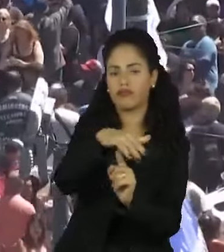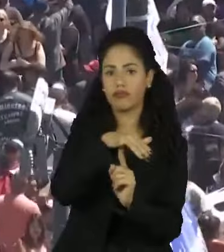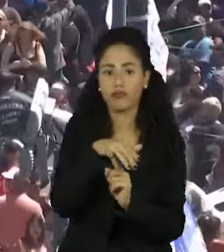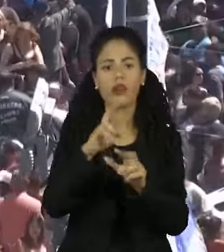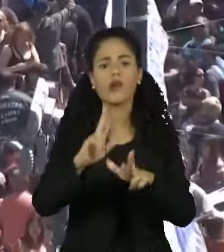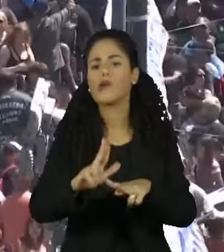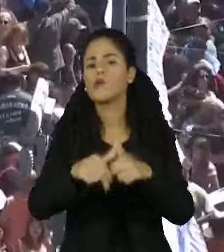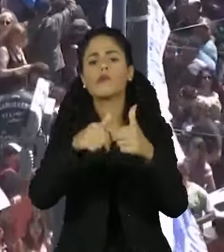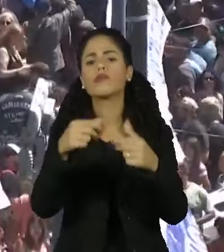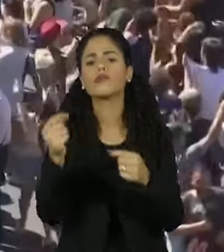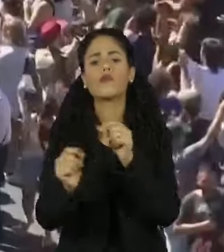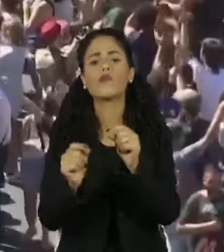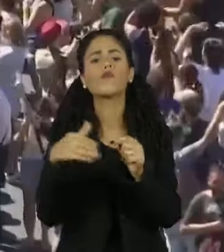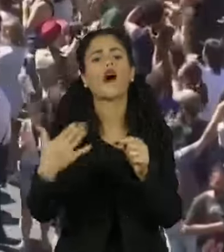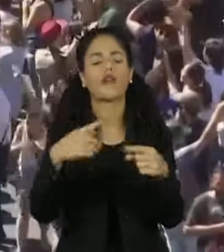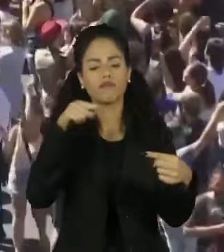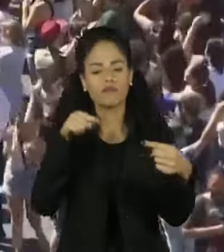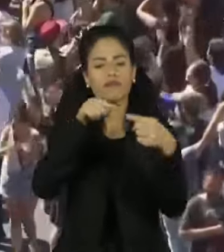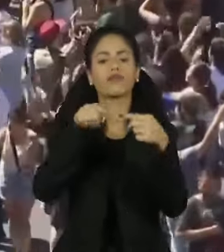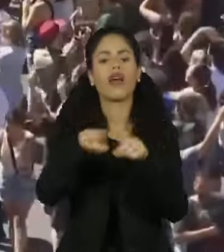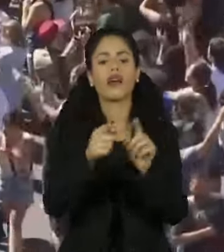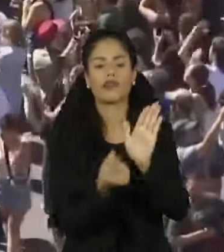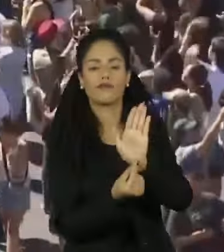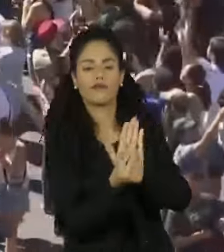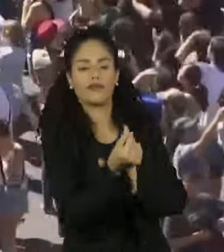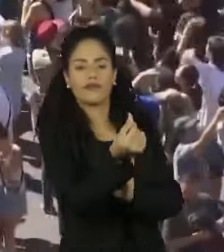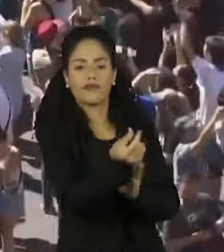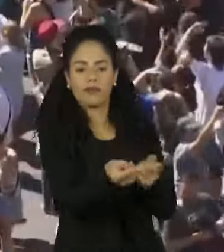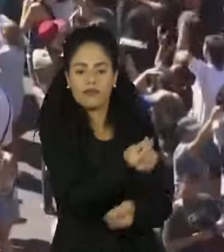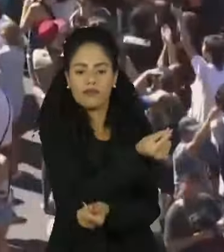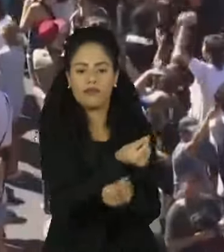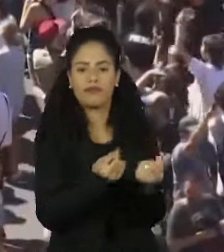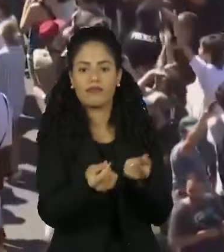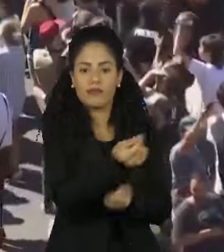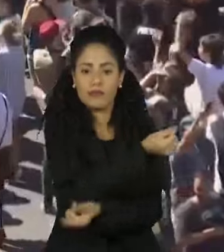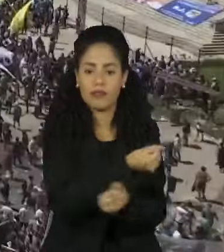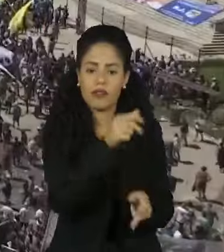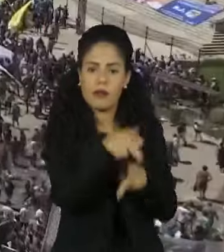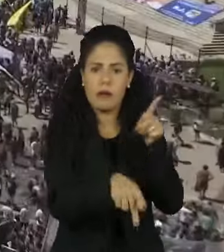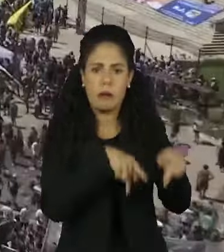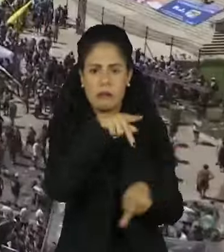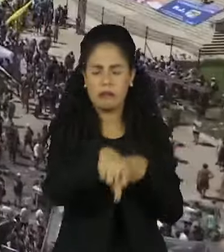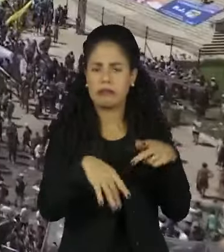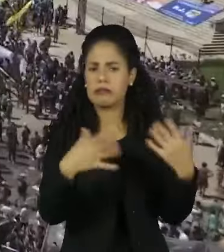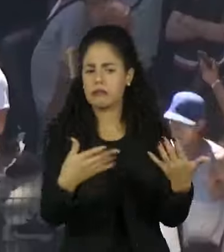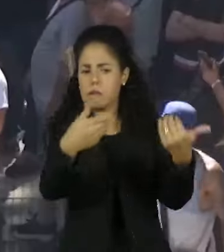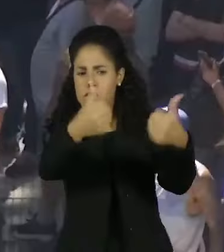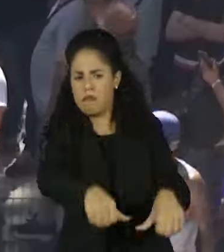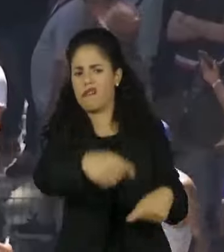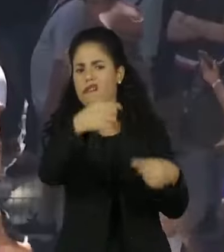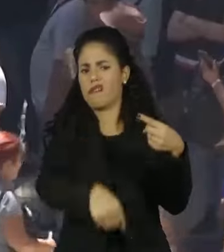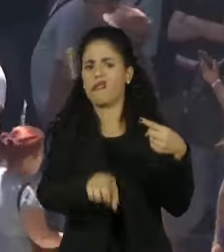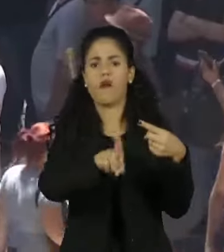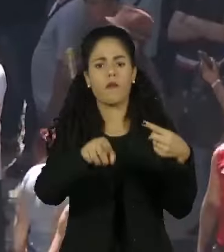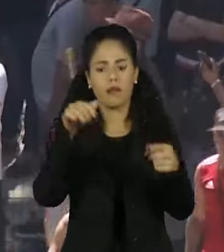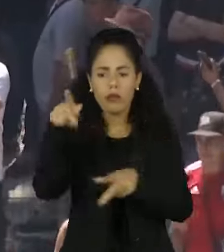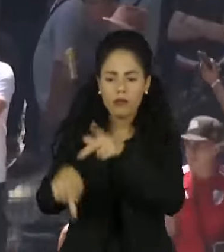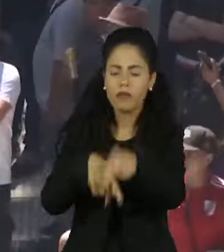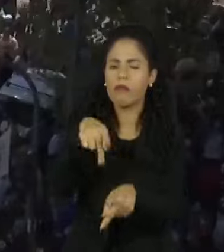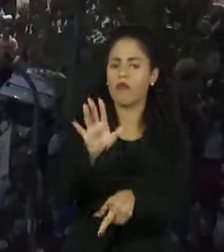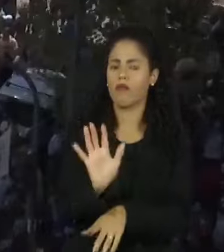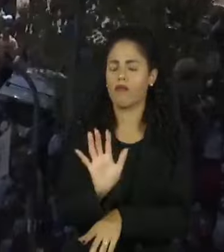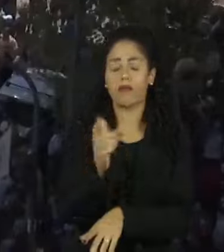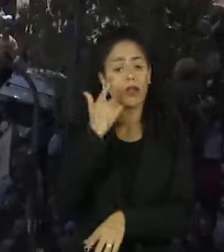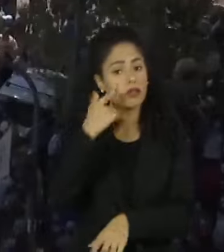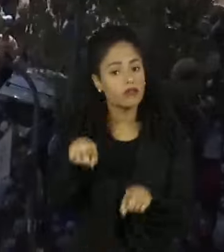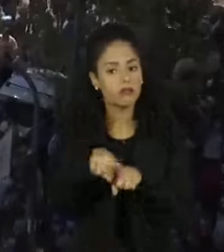O motivo das manifestações é o pacote econômico, considerado por parte da população como drástico demais para o bolso do trabalhador.